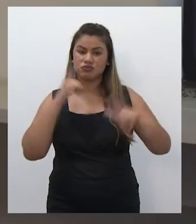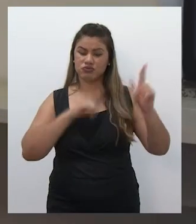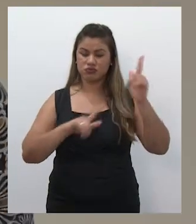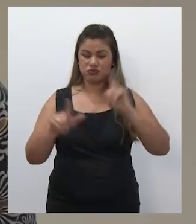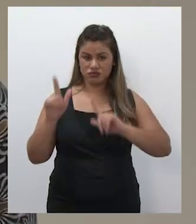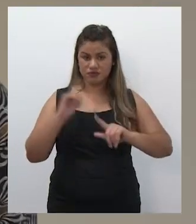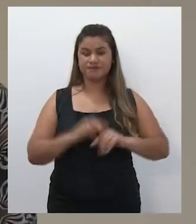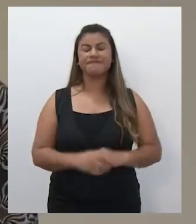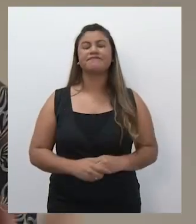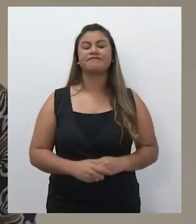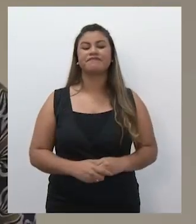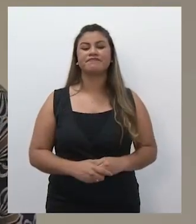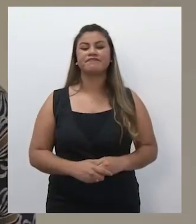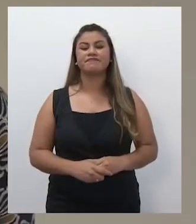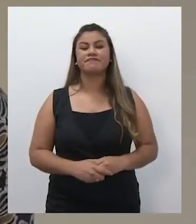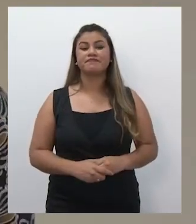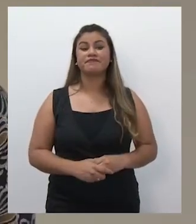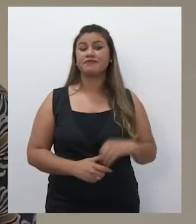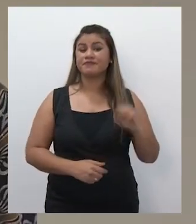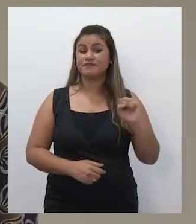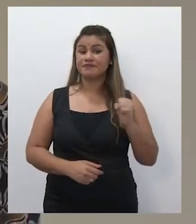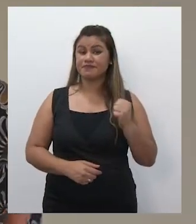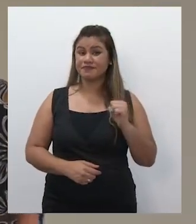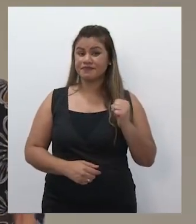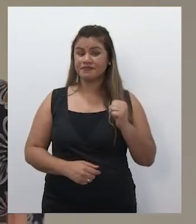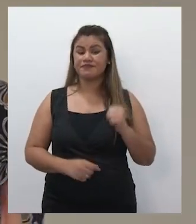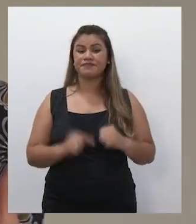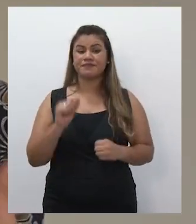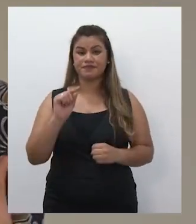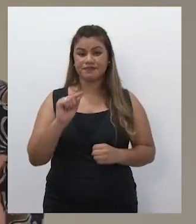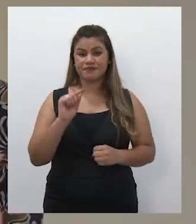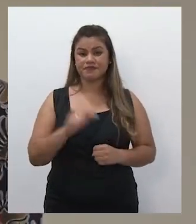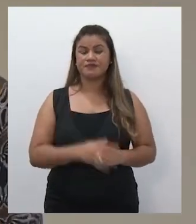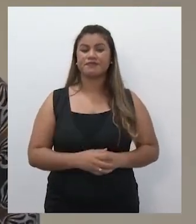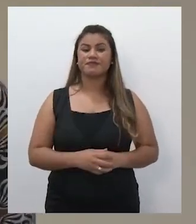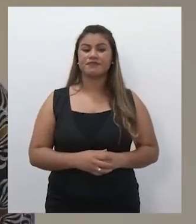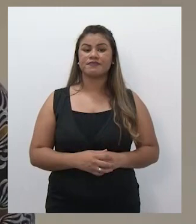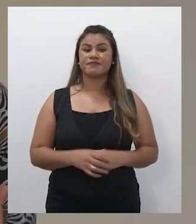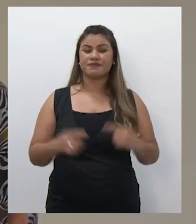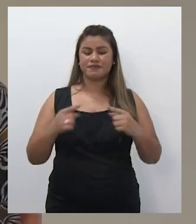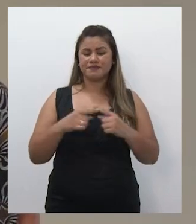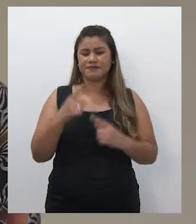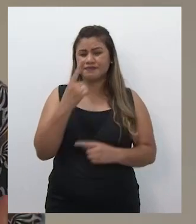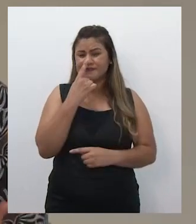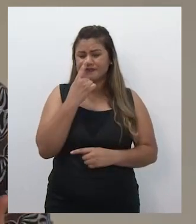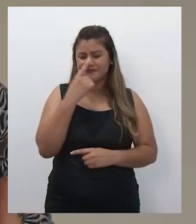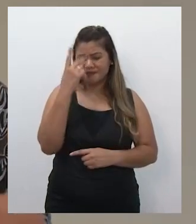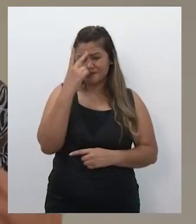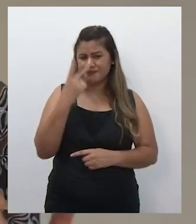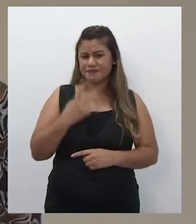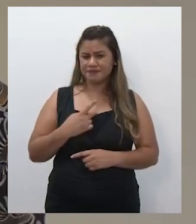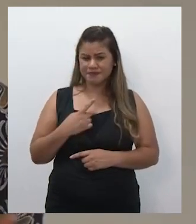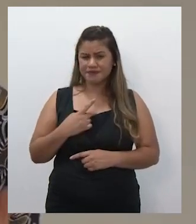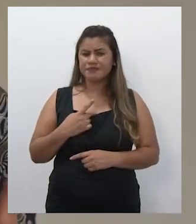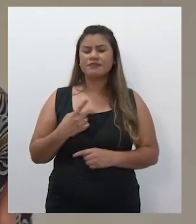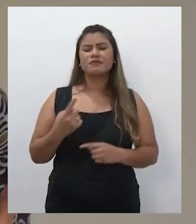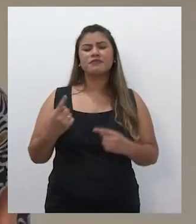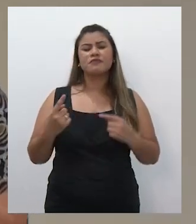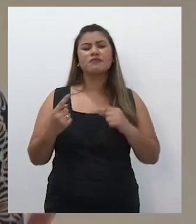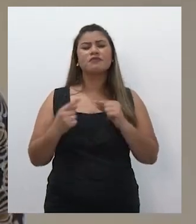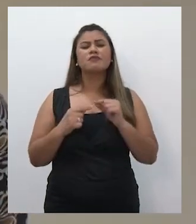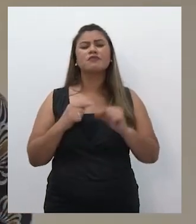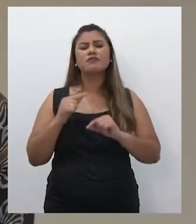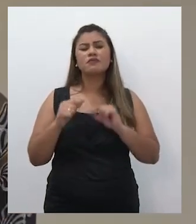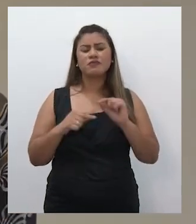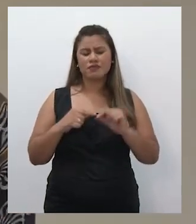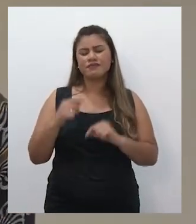que ele se propõe. A oitava competência, ela é aquela de caráter mais íntimo, ou seja, que vai promover o